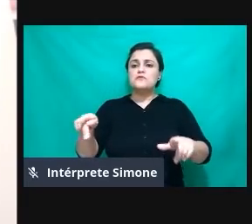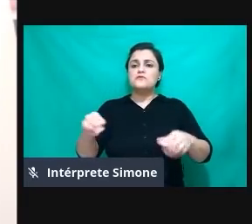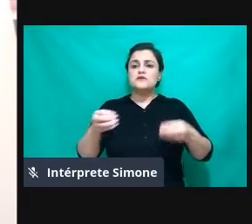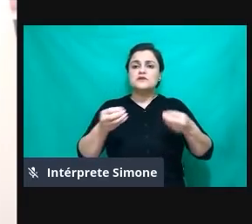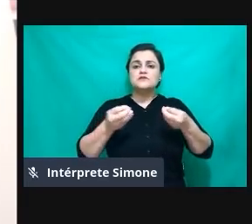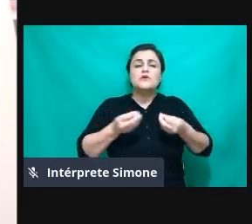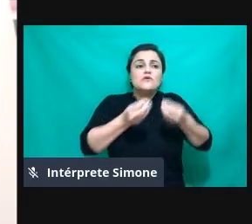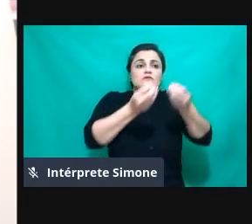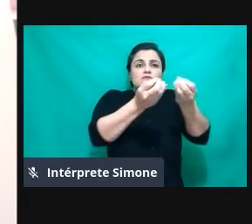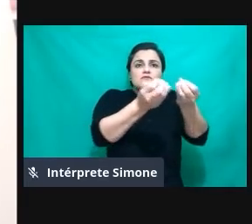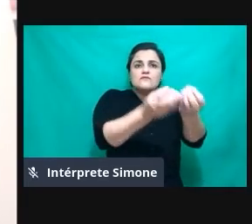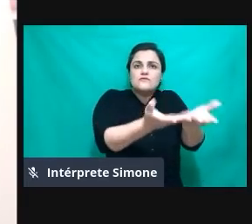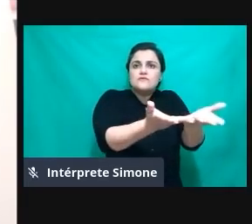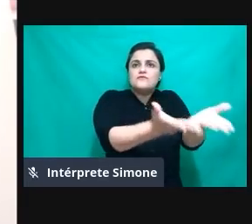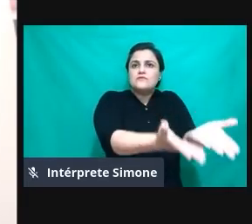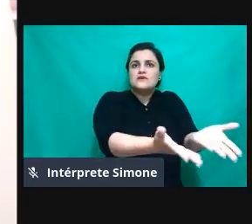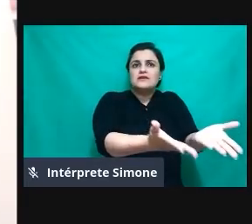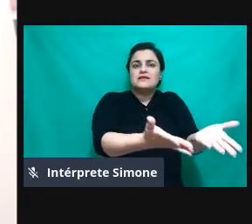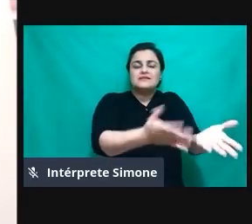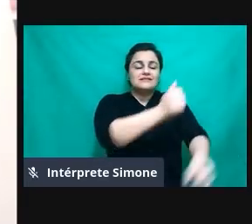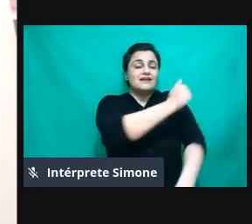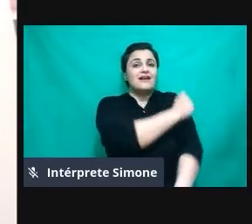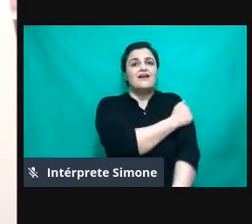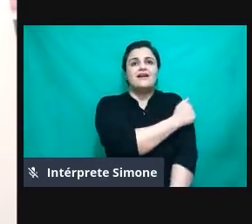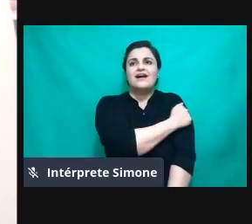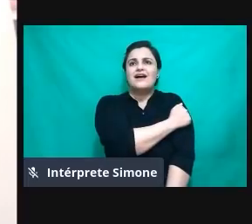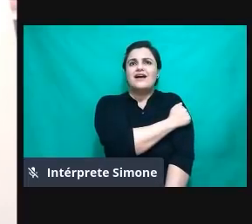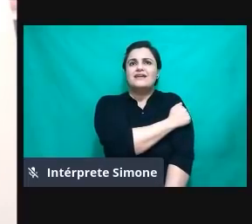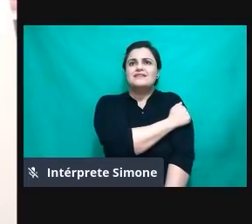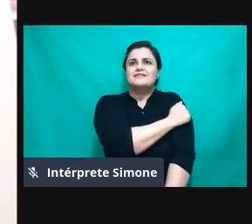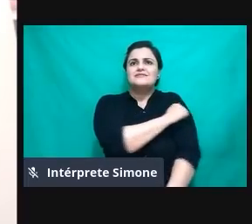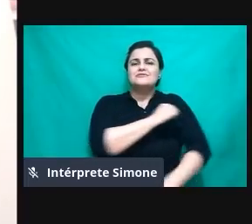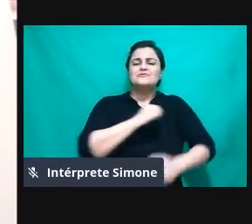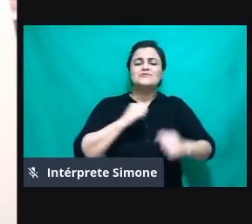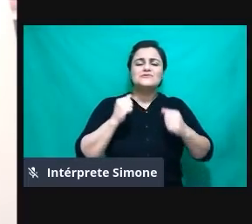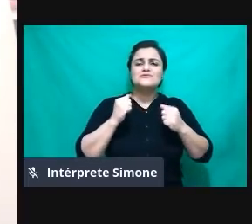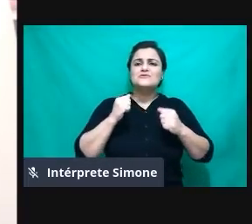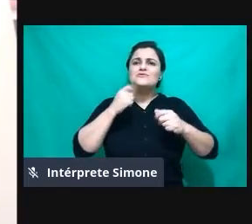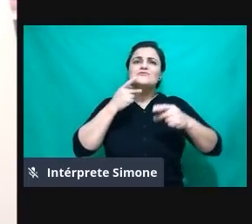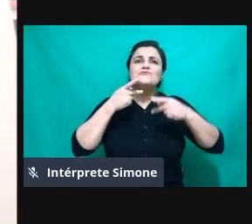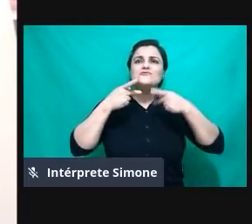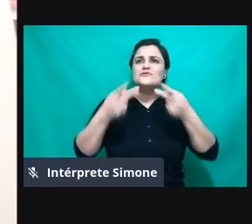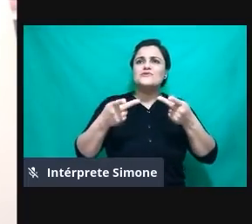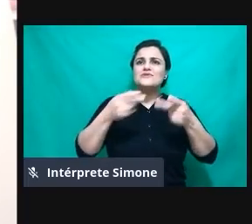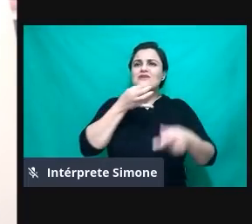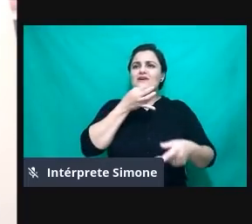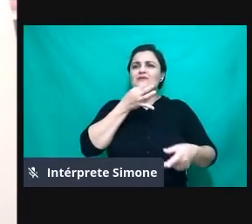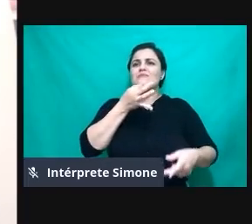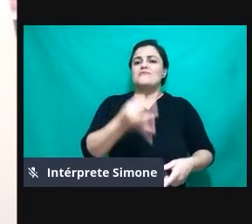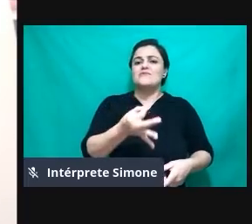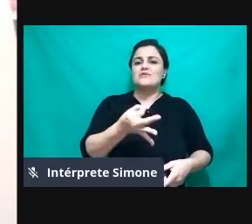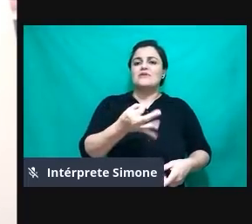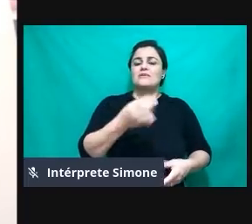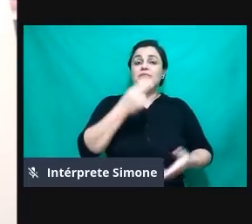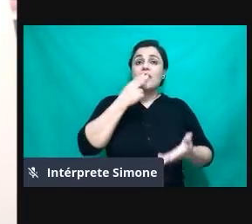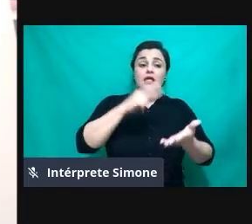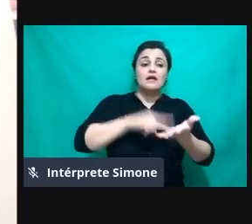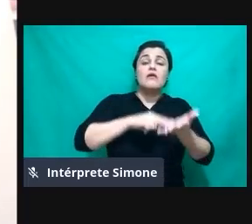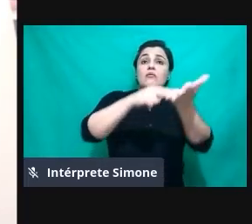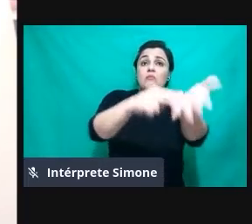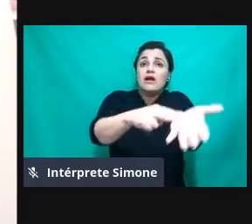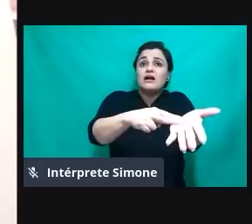a voz do aluno, dos alunos ali dentro, né? Então, não é uma reclamação, uma carta de reclamação que seja